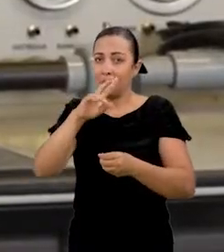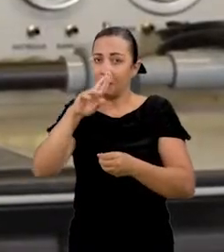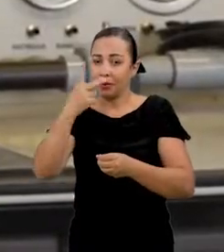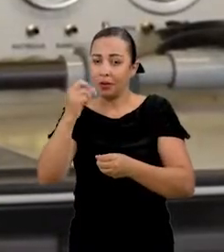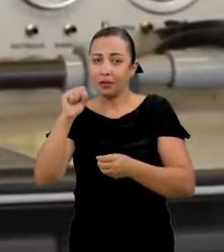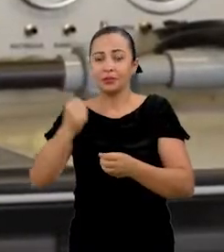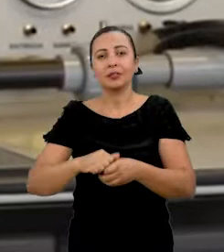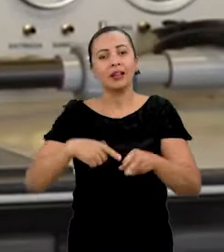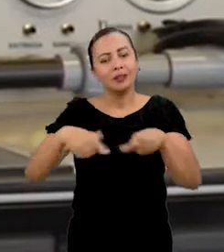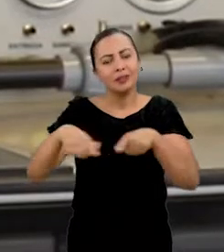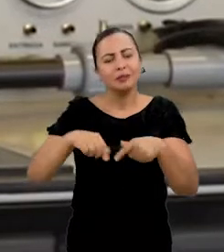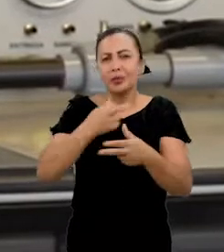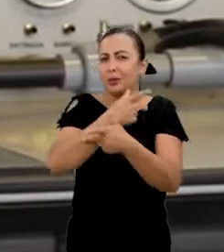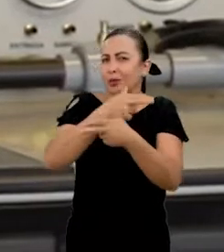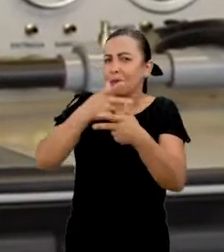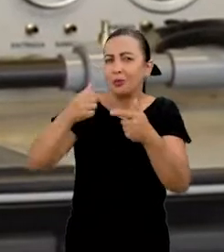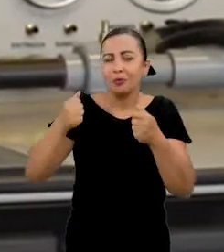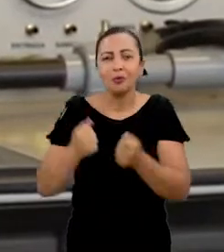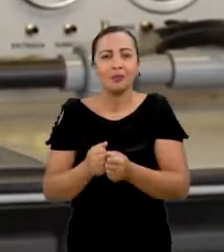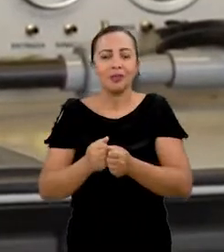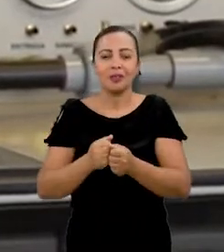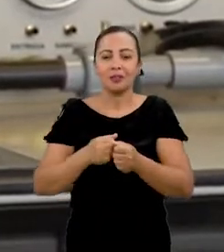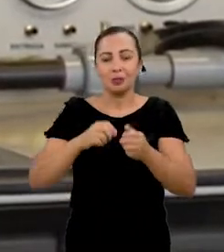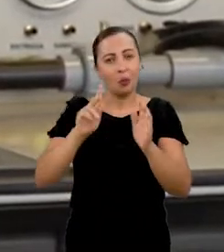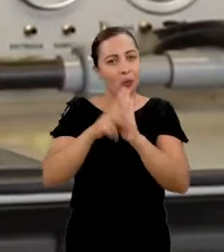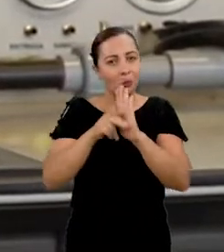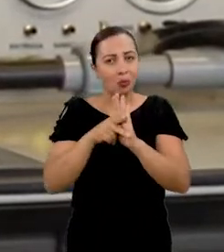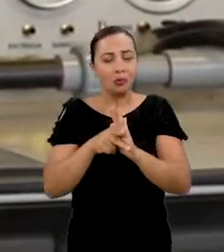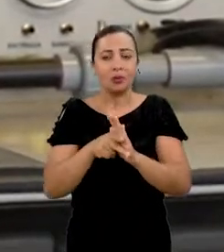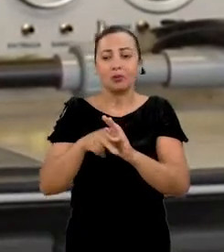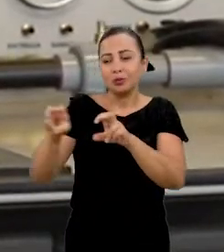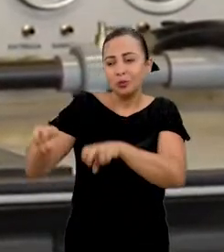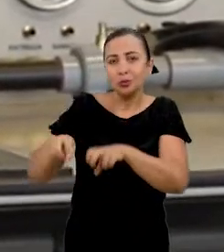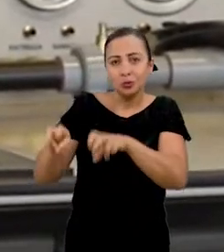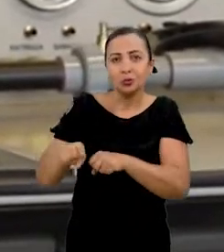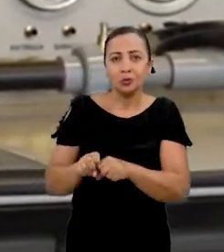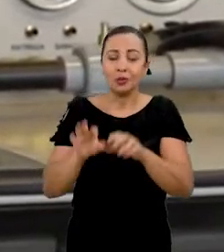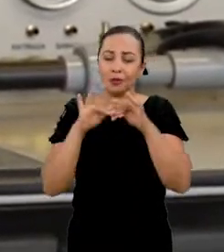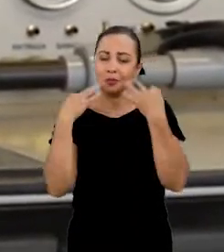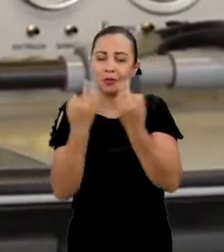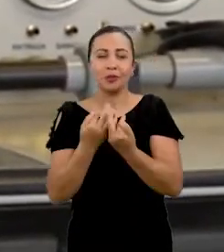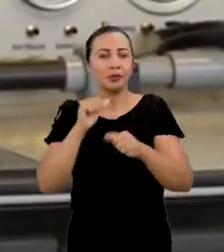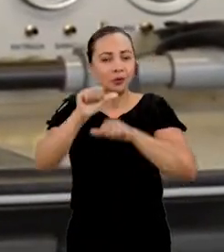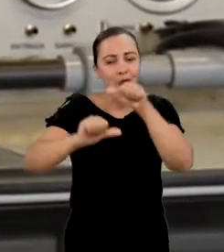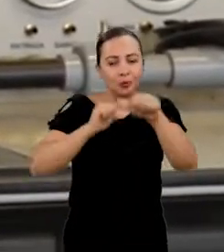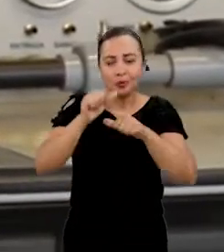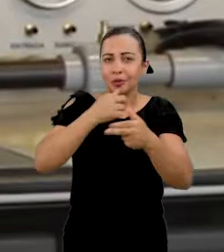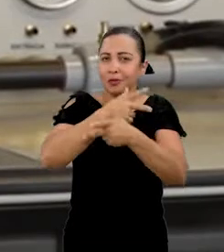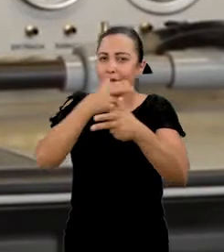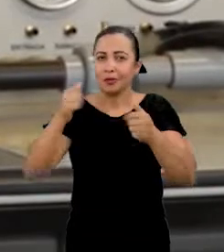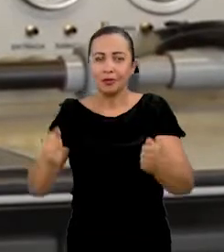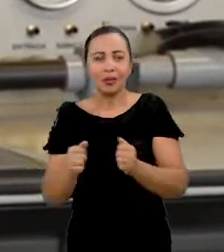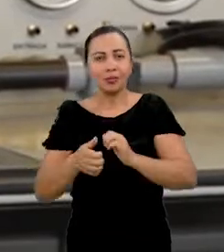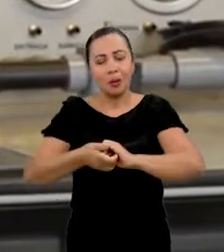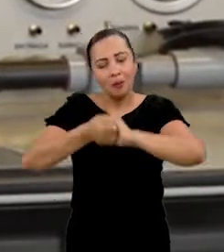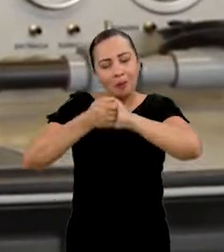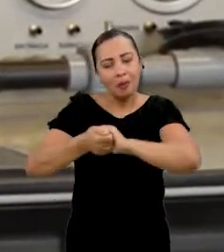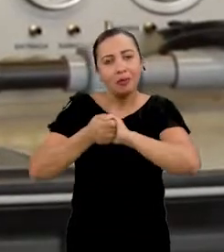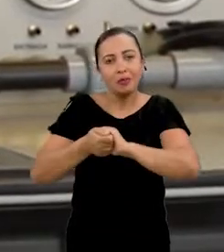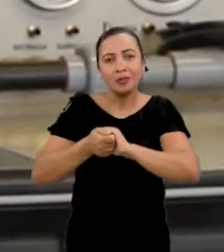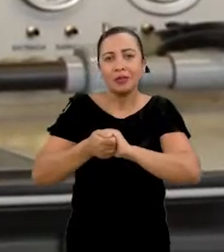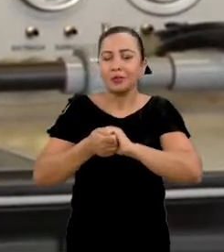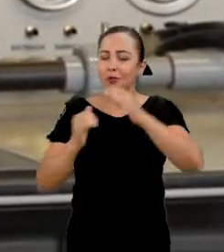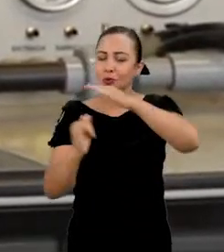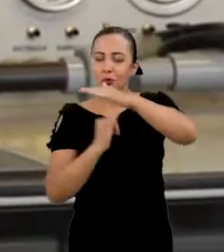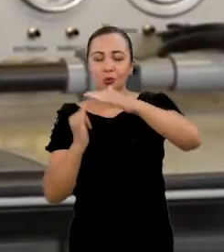trabalha com diversos projetos com a comunidade de agricultores familiares. E aí a gente envolve diversos